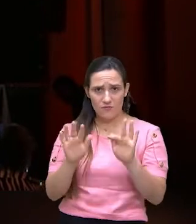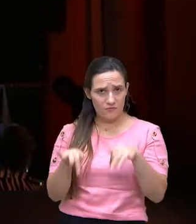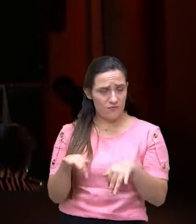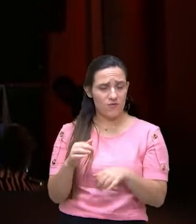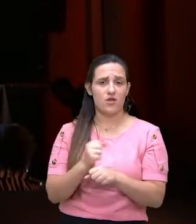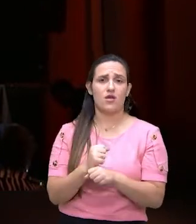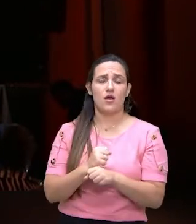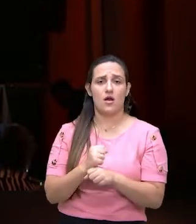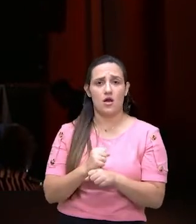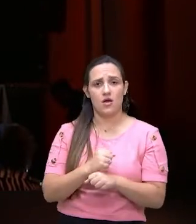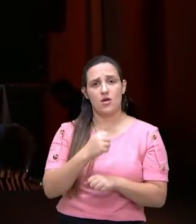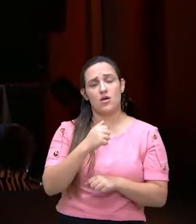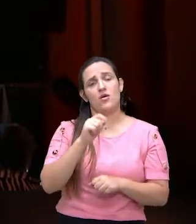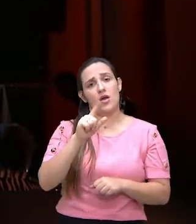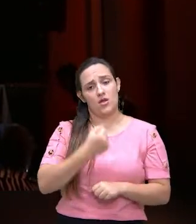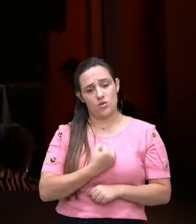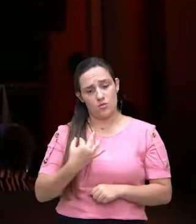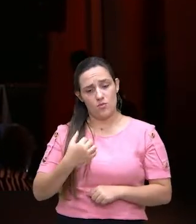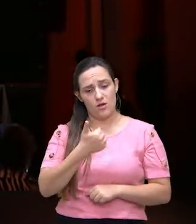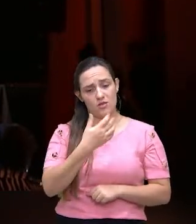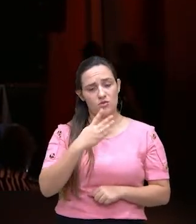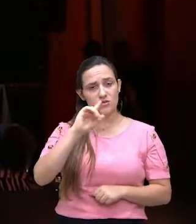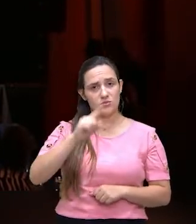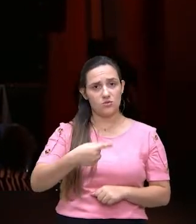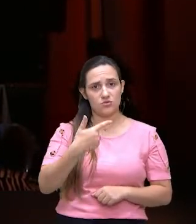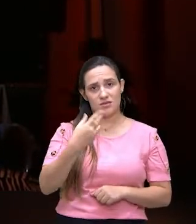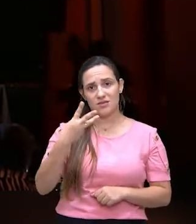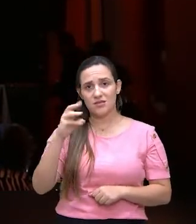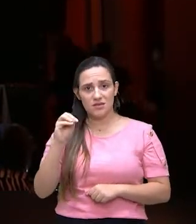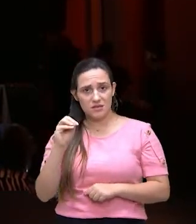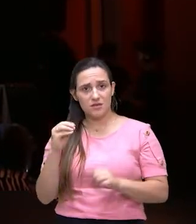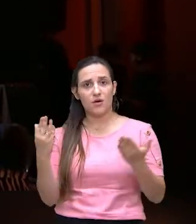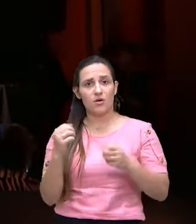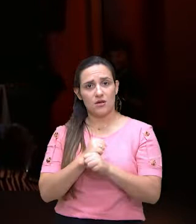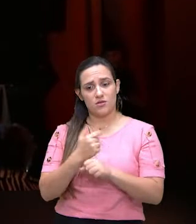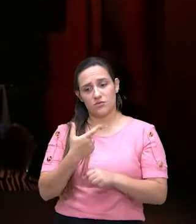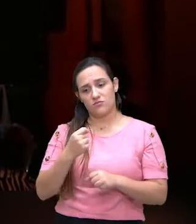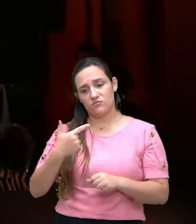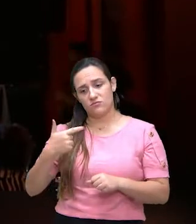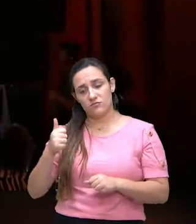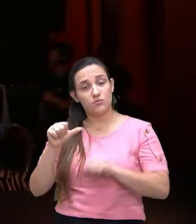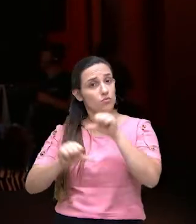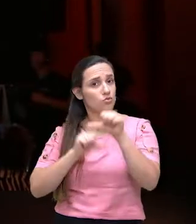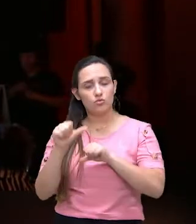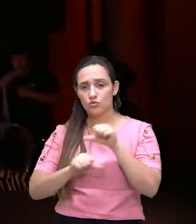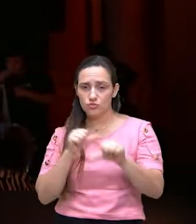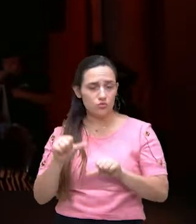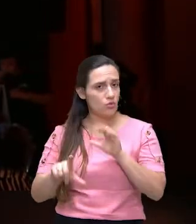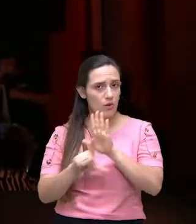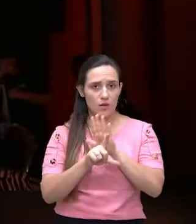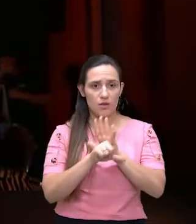final do ano passado pela lei nº 14230 de 2021 acabar o formando a lei